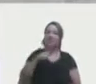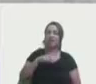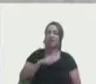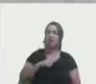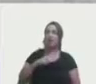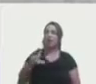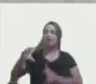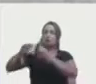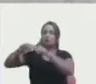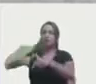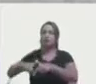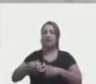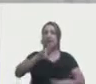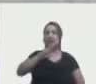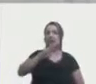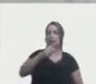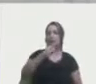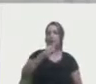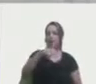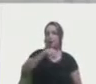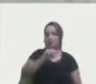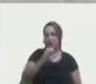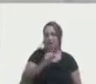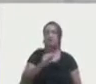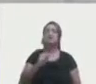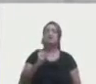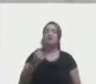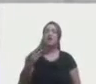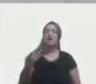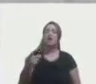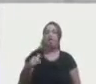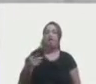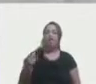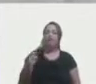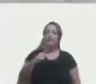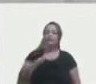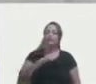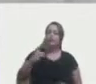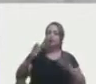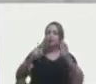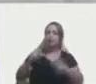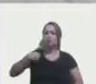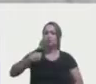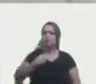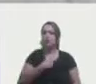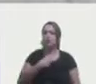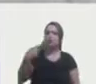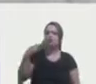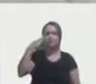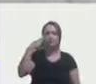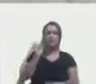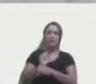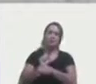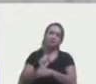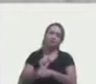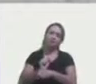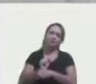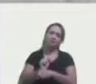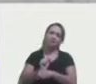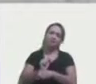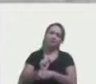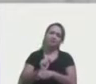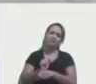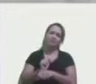o e o ramá e a gente tem eu acho que todos nós temos que parar um pouquinho e tentar elevar a nossa as